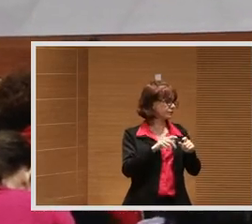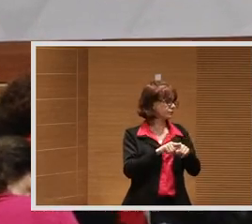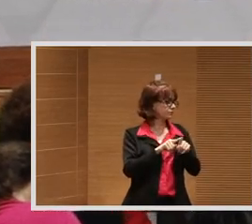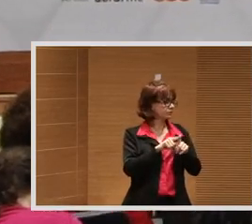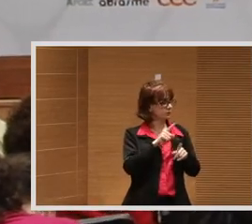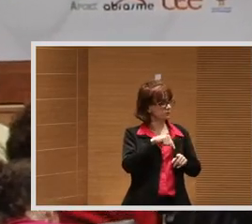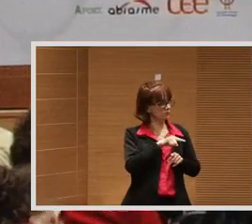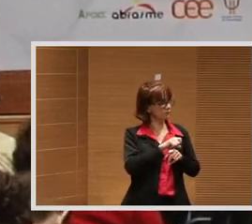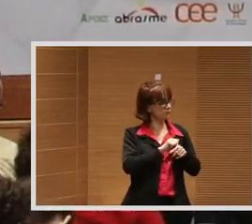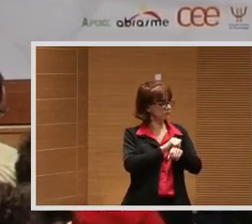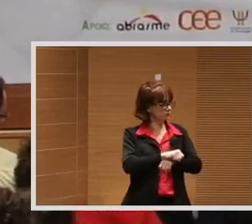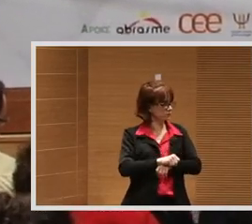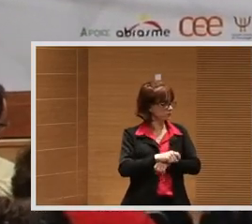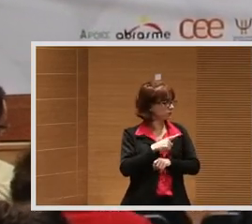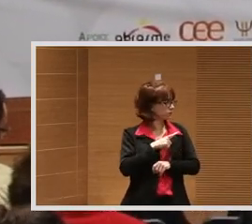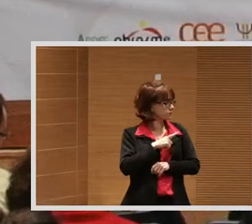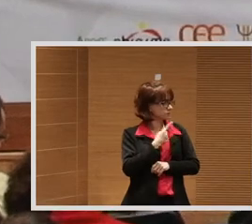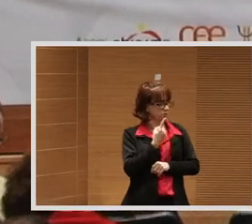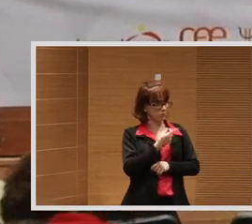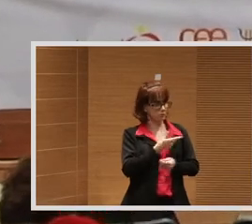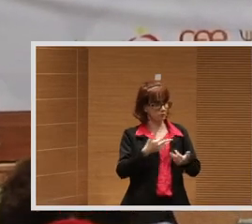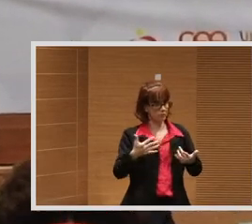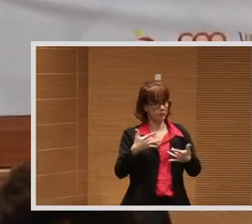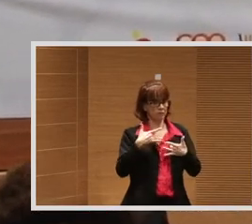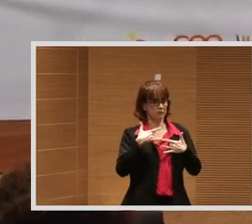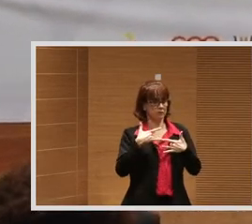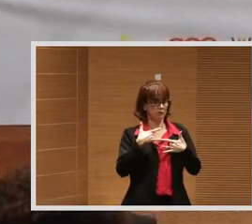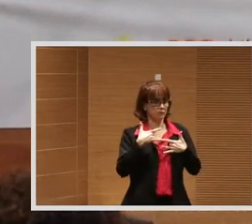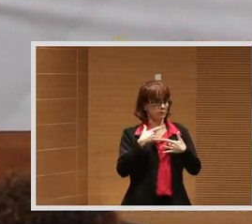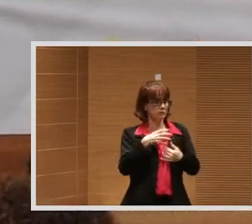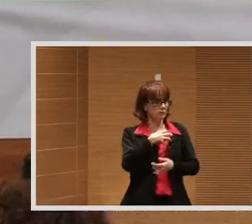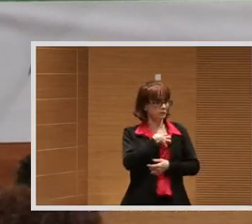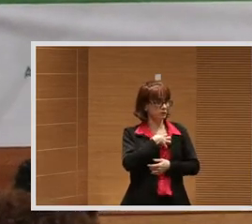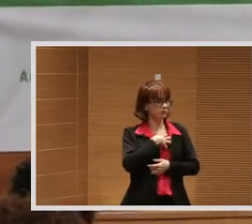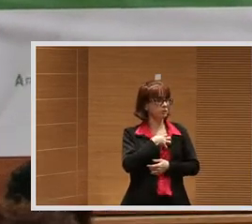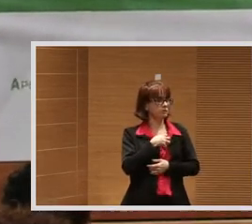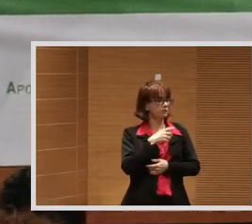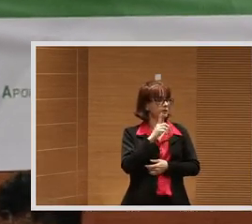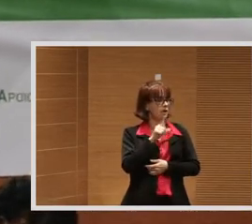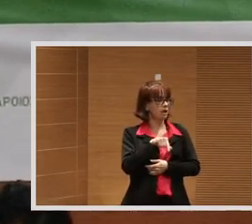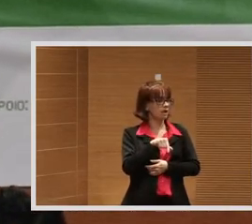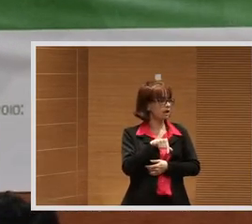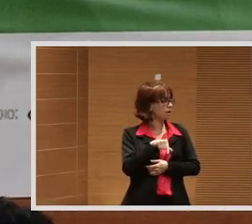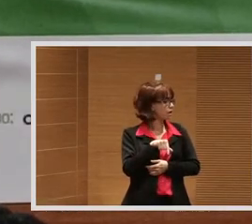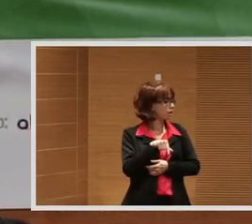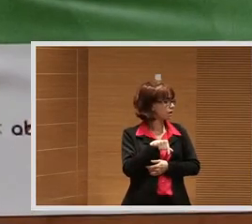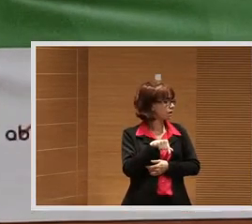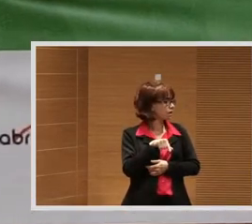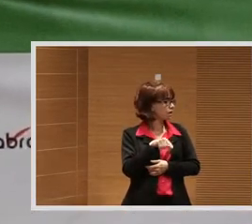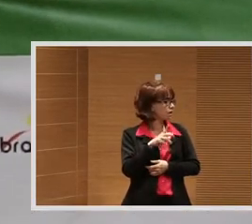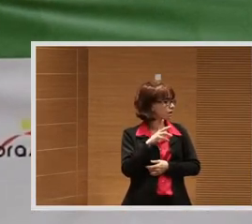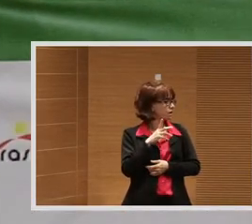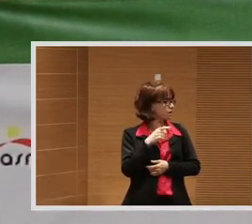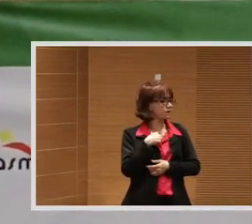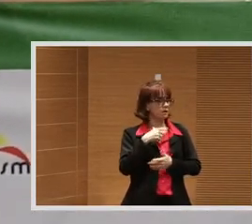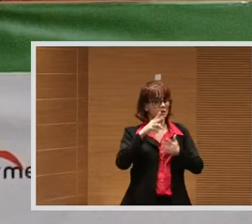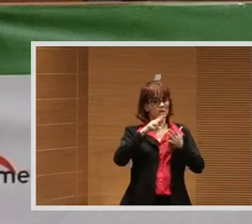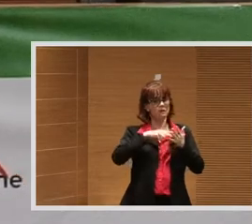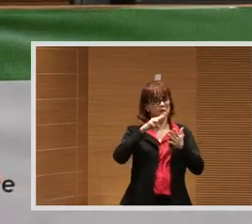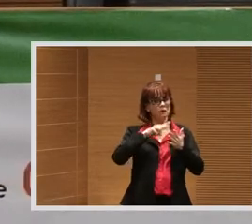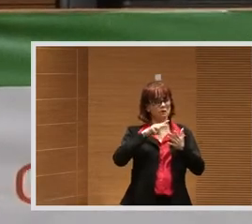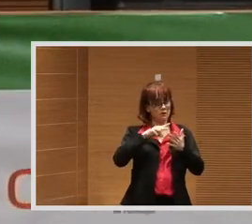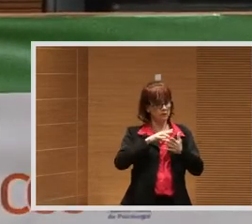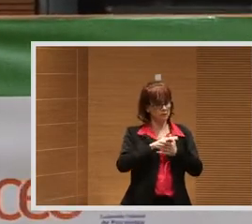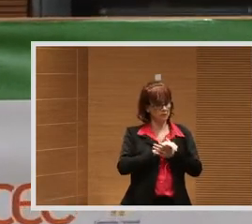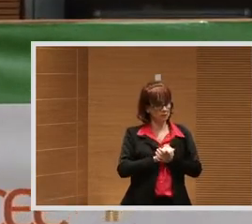É, eu acho que tem uma coisa que me tocou, um assunto que marcou muito, é a minha aproximação, a minha leitura da Convenção dos Direitos da